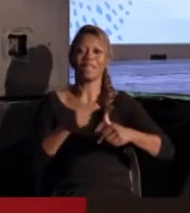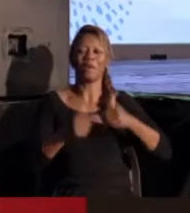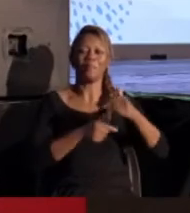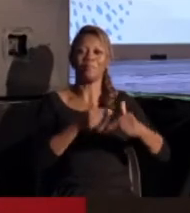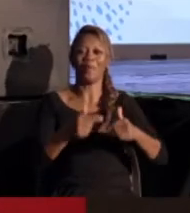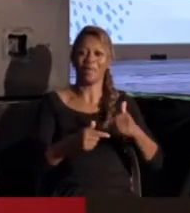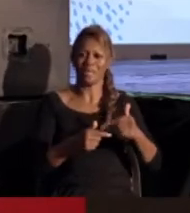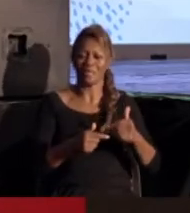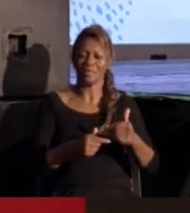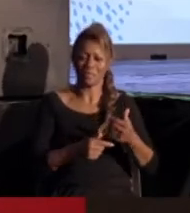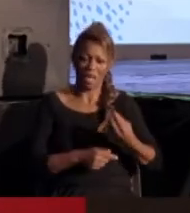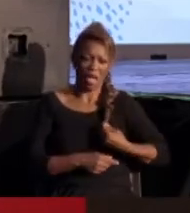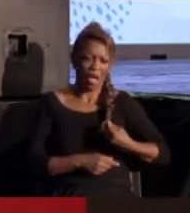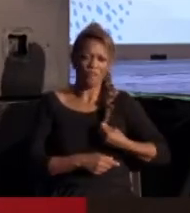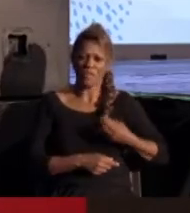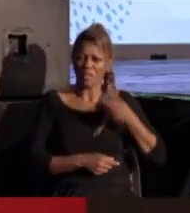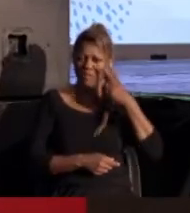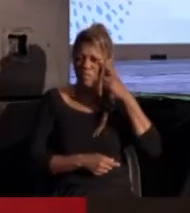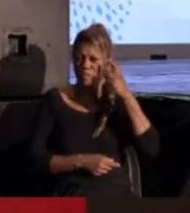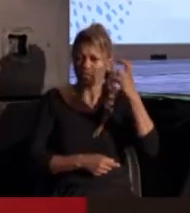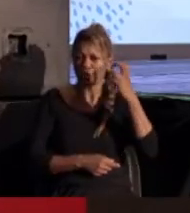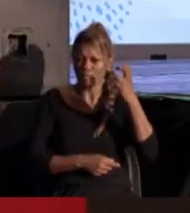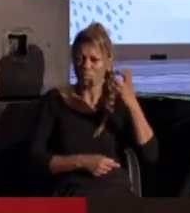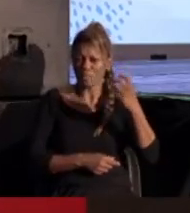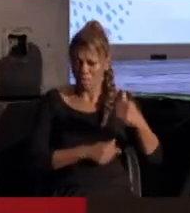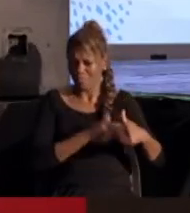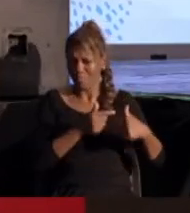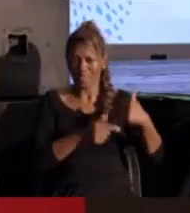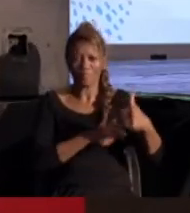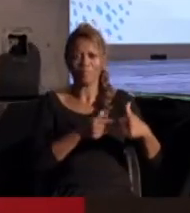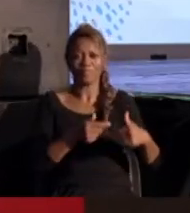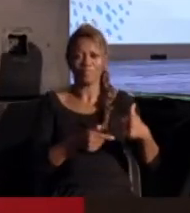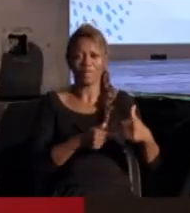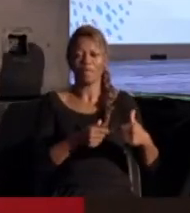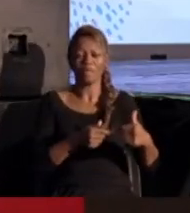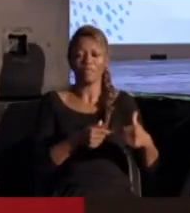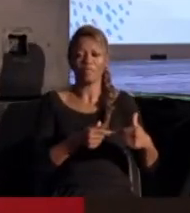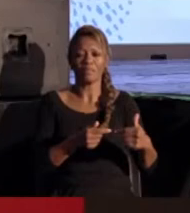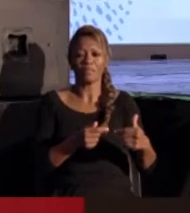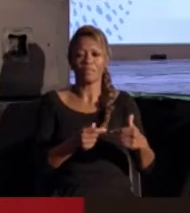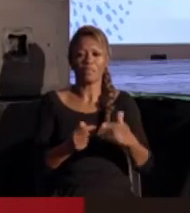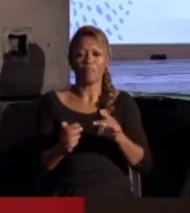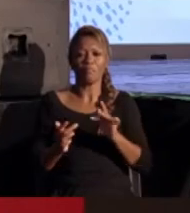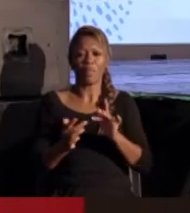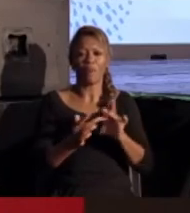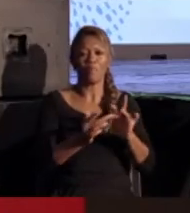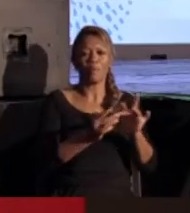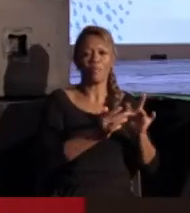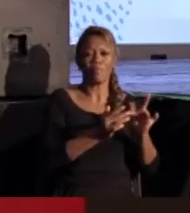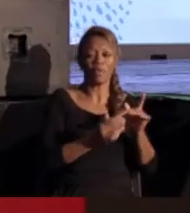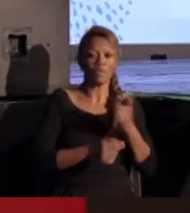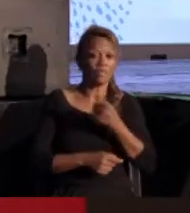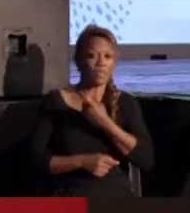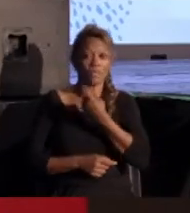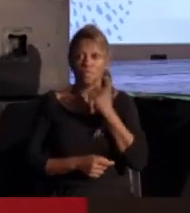seu cotidiano, o modo como, inclusive, essa relação bucal